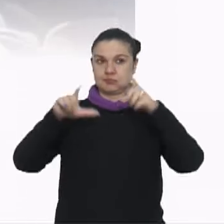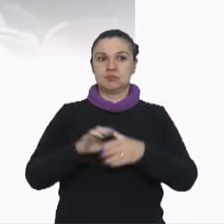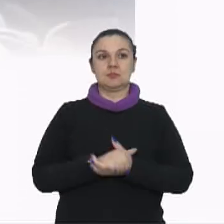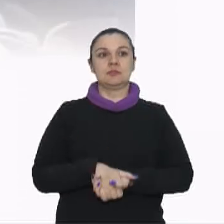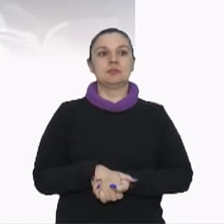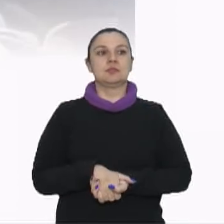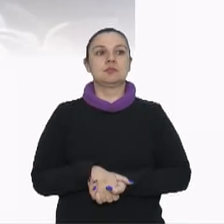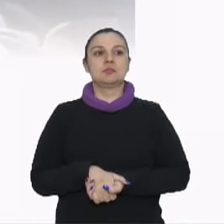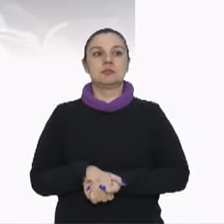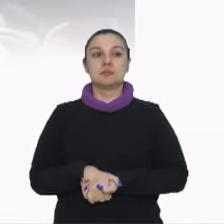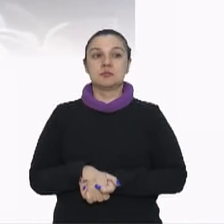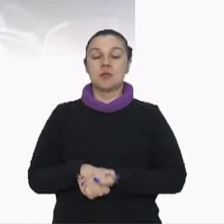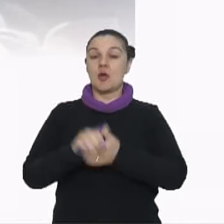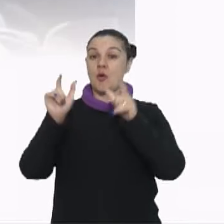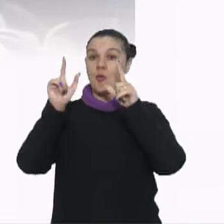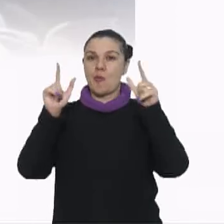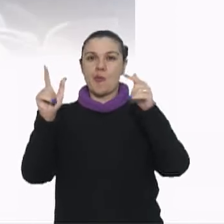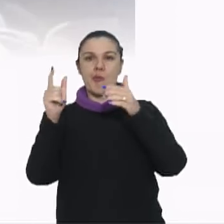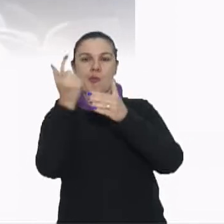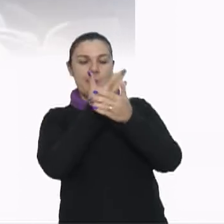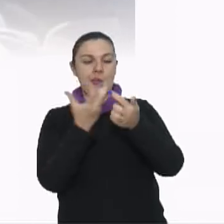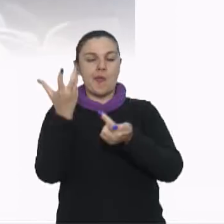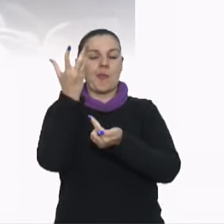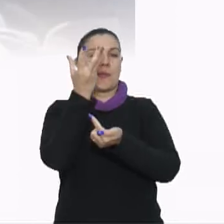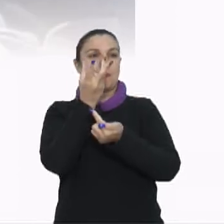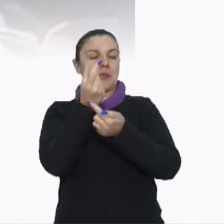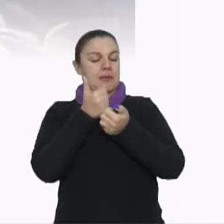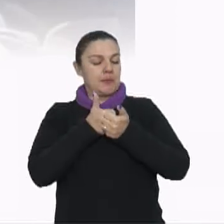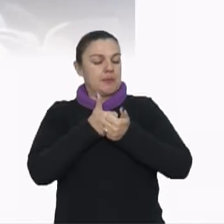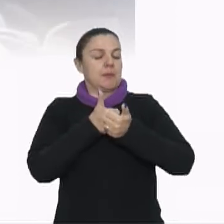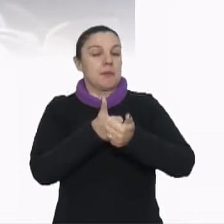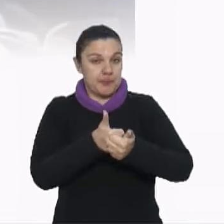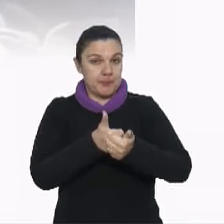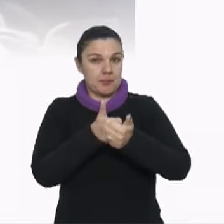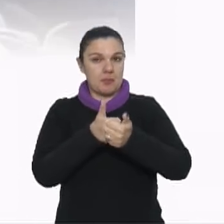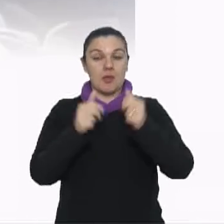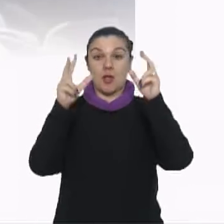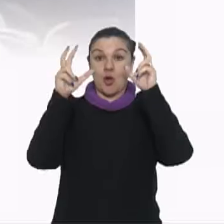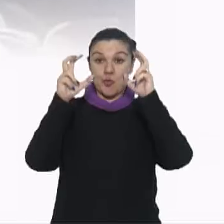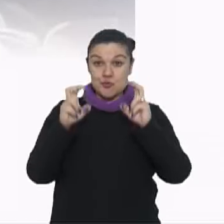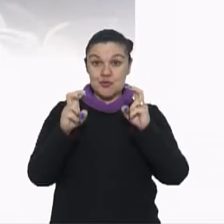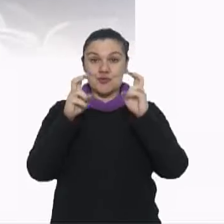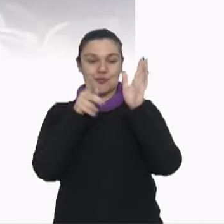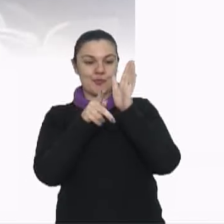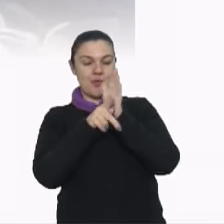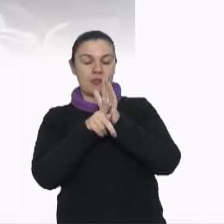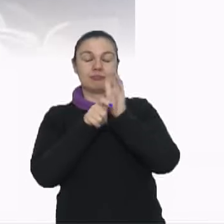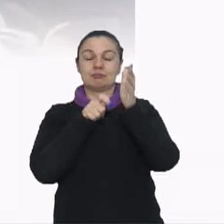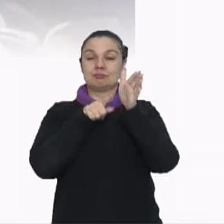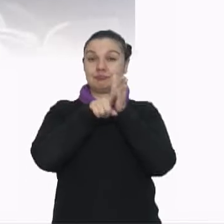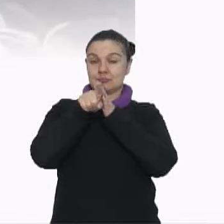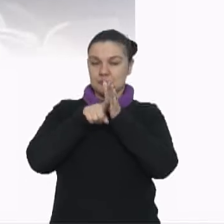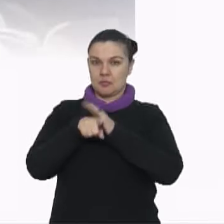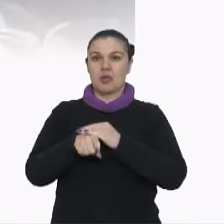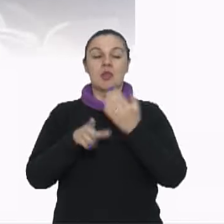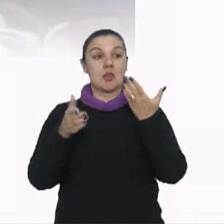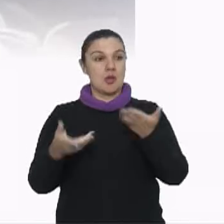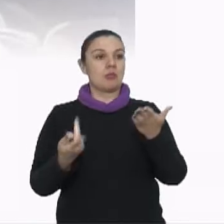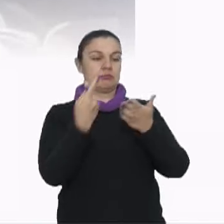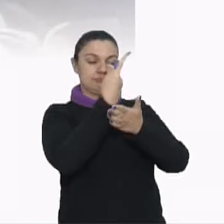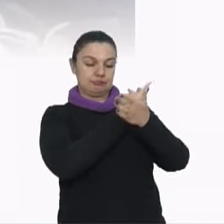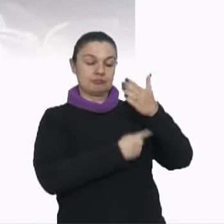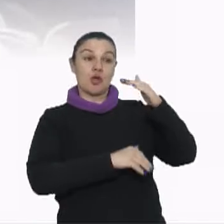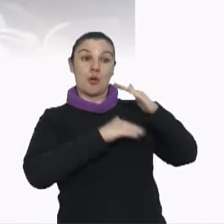agora didaticamente. O artista e sua busca é o título da entrevista, né? Ilustrador de